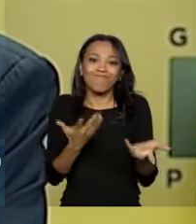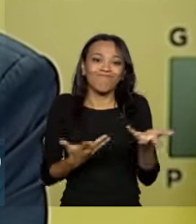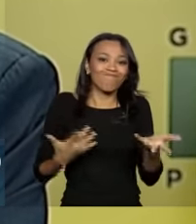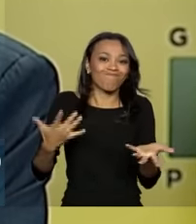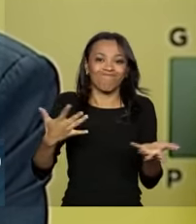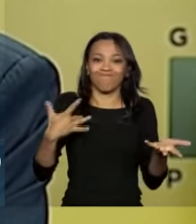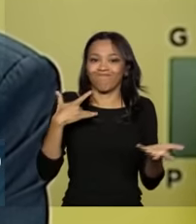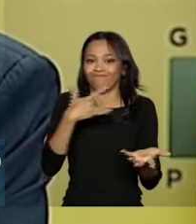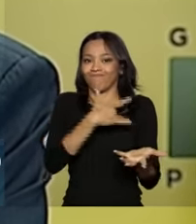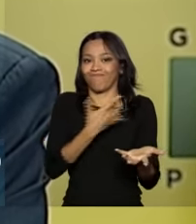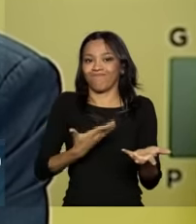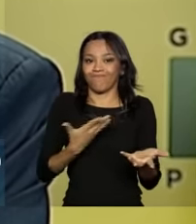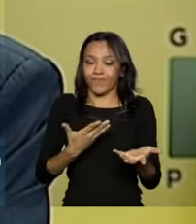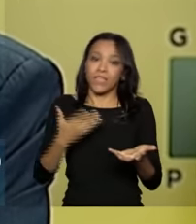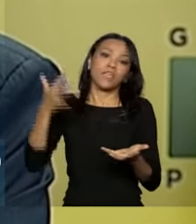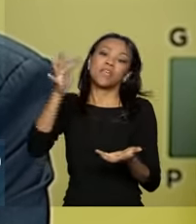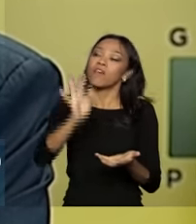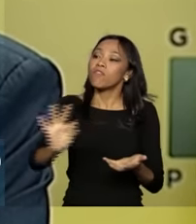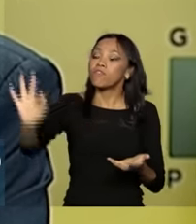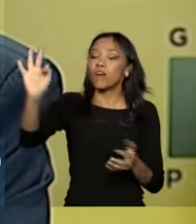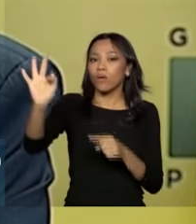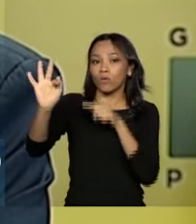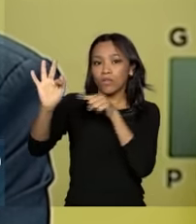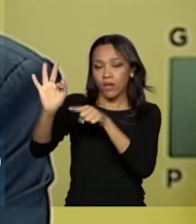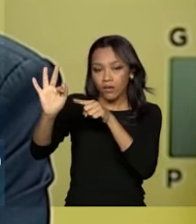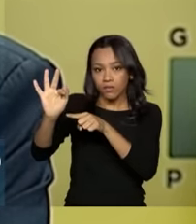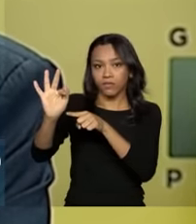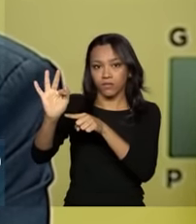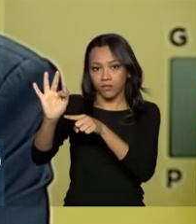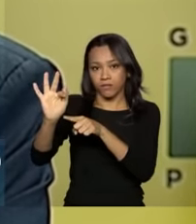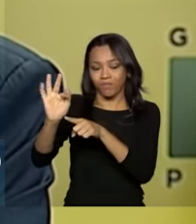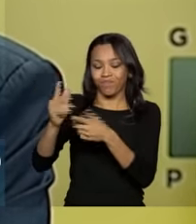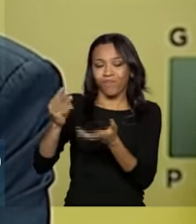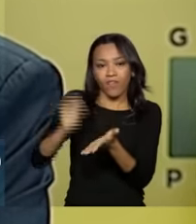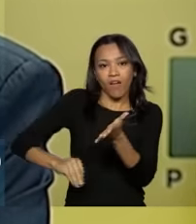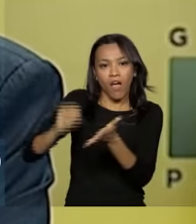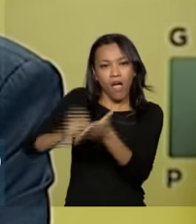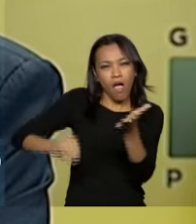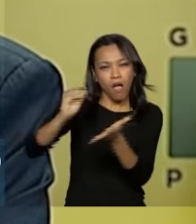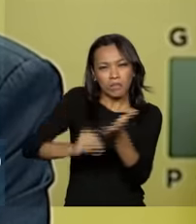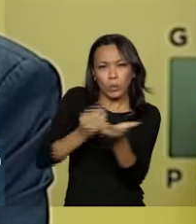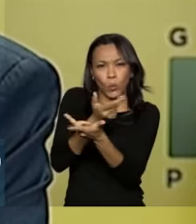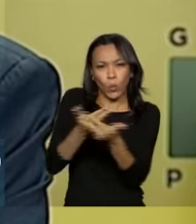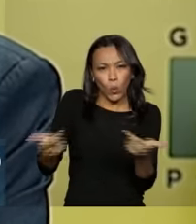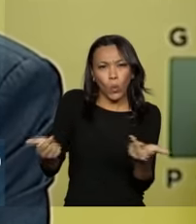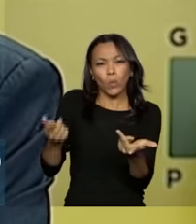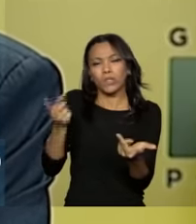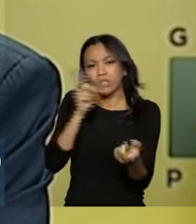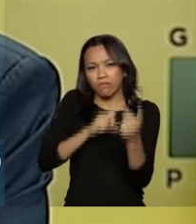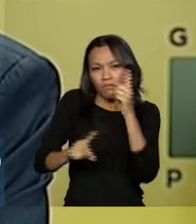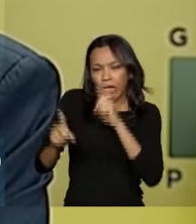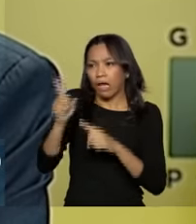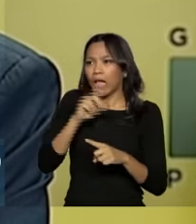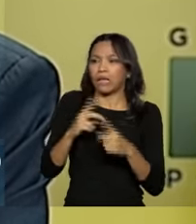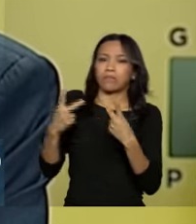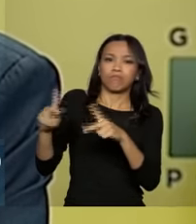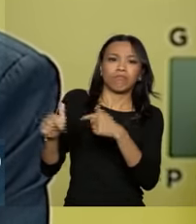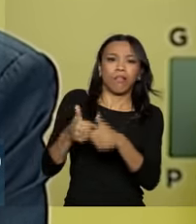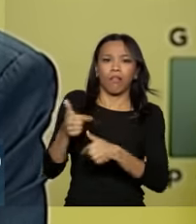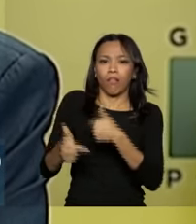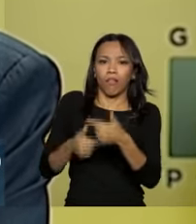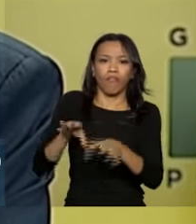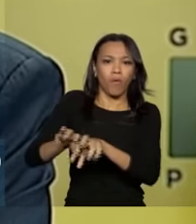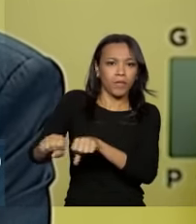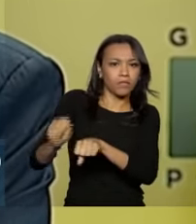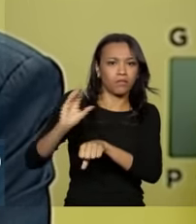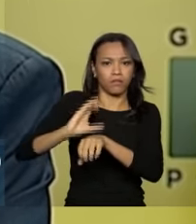saúde. E a faculdade seria detectada, vamos dizer, as fragilidades, as vulnerabilidades da faculdade seriam detectadas,